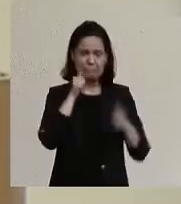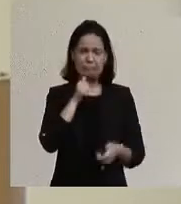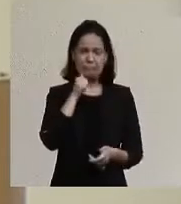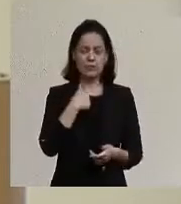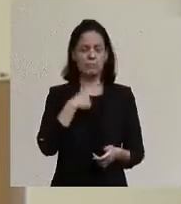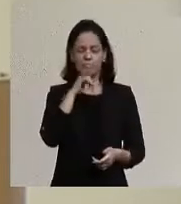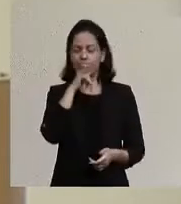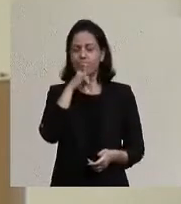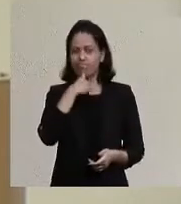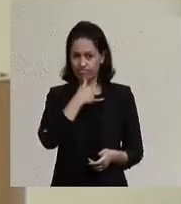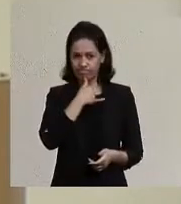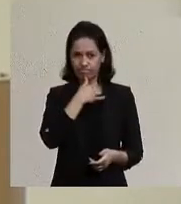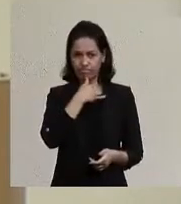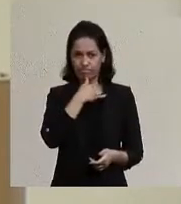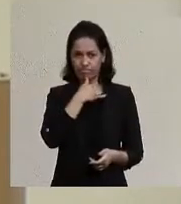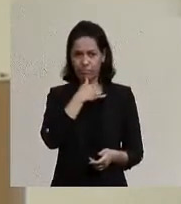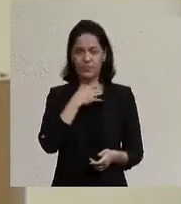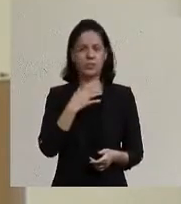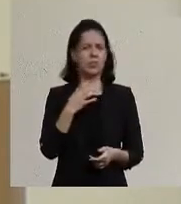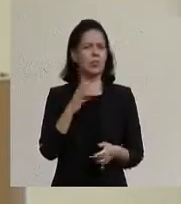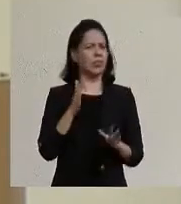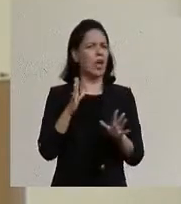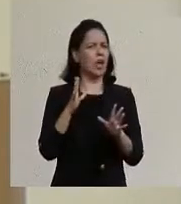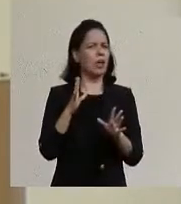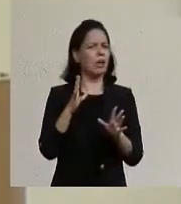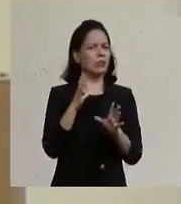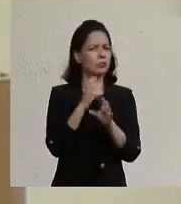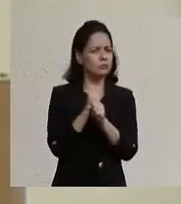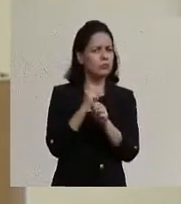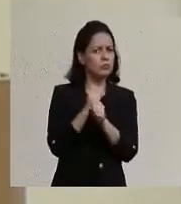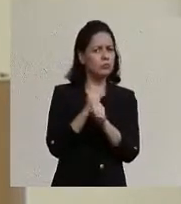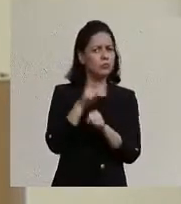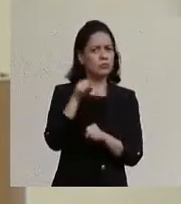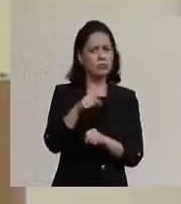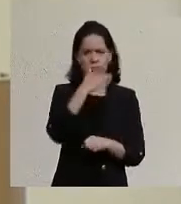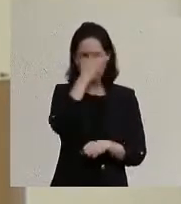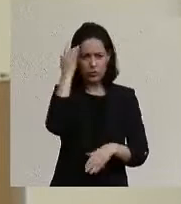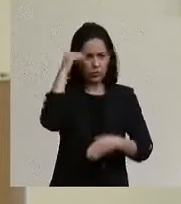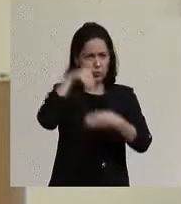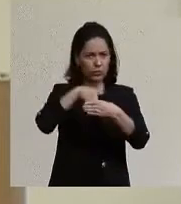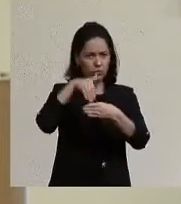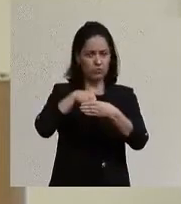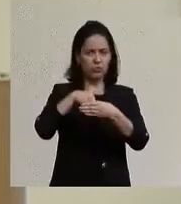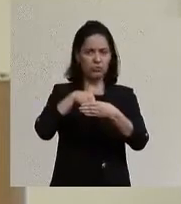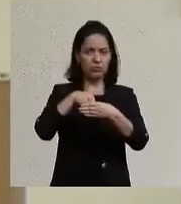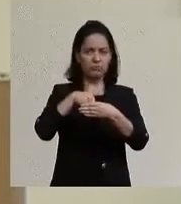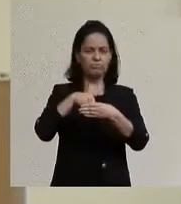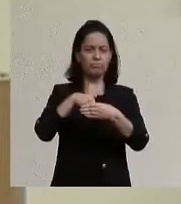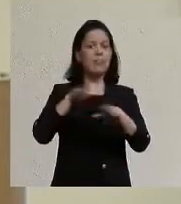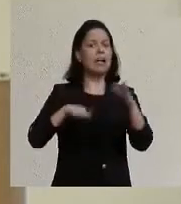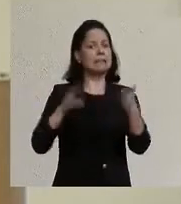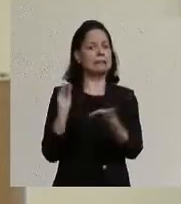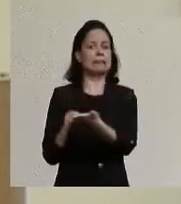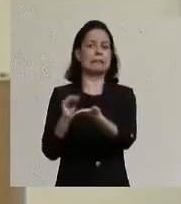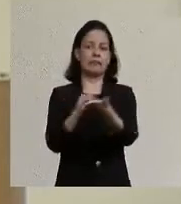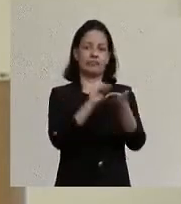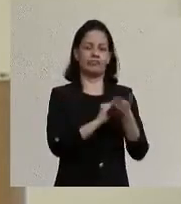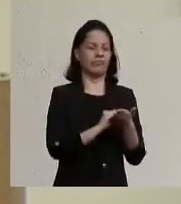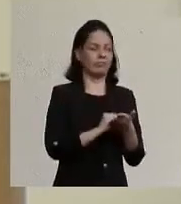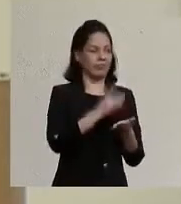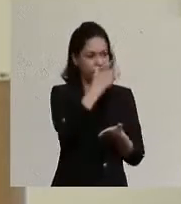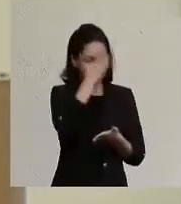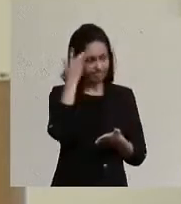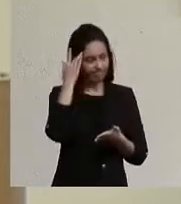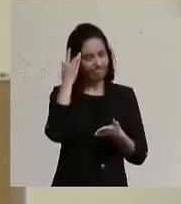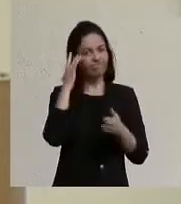chocada e triste porque baseado no número de eleitores que temos na nossa cidade faltaram-se lealdade